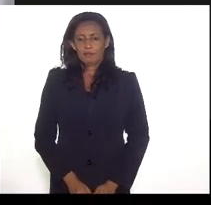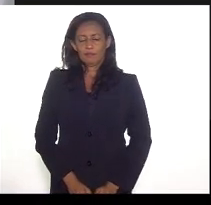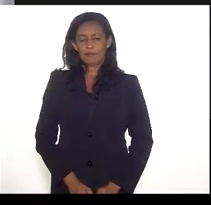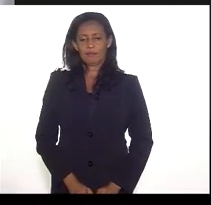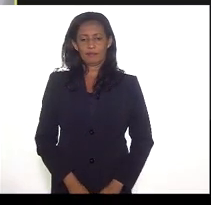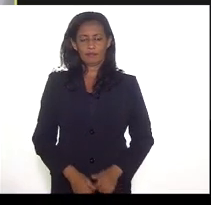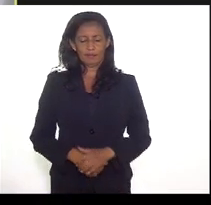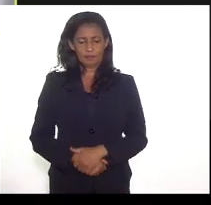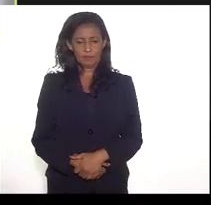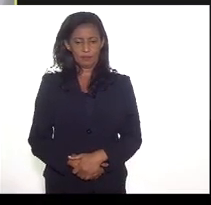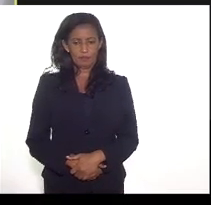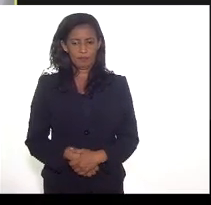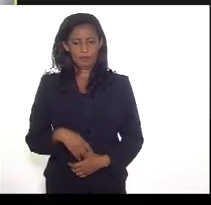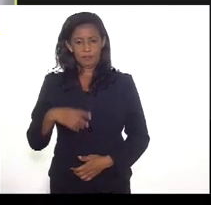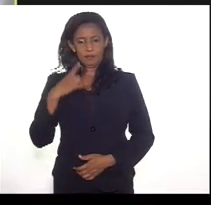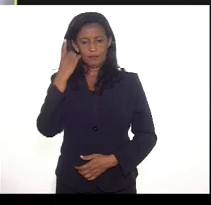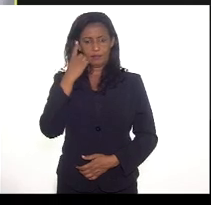Deputada Marta Rocha,